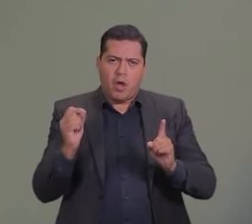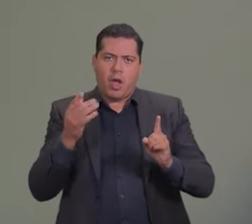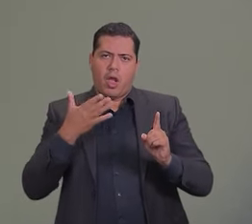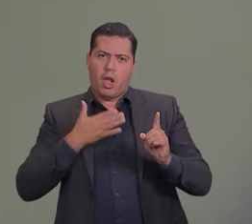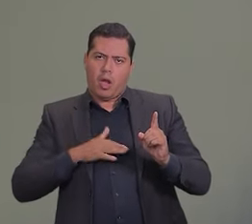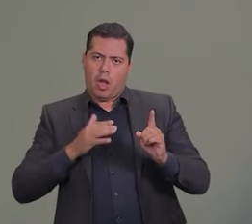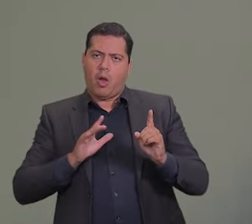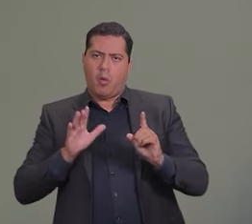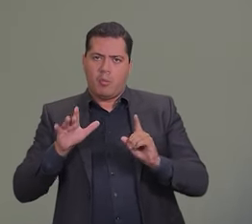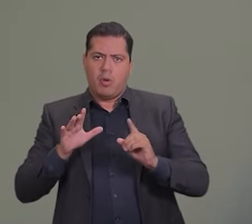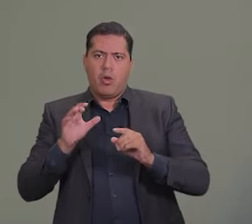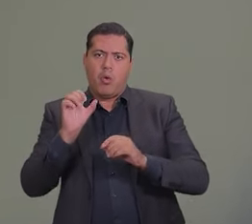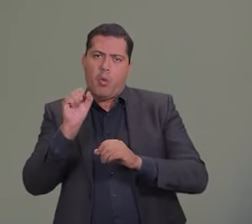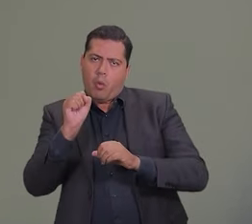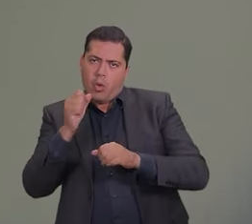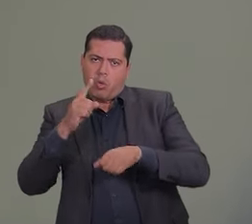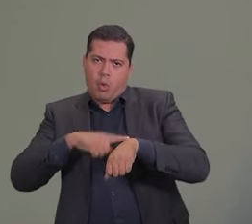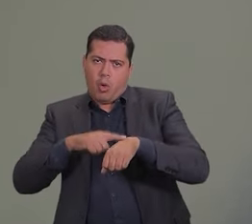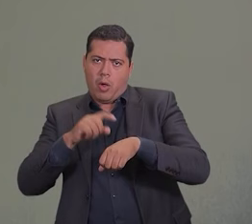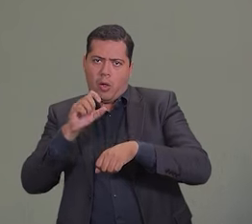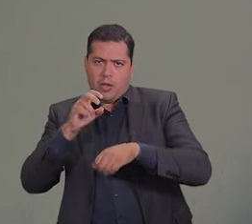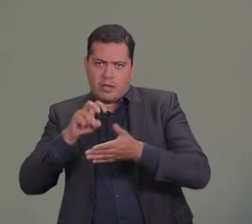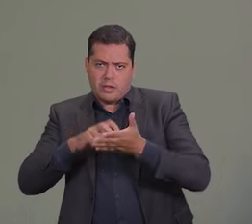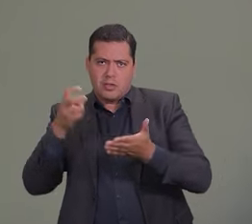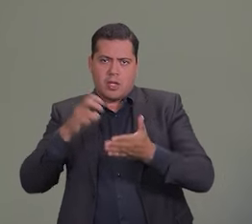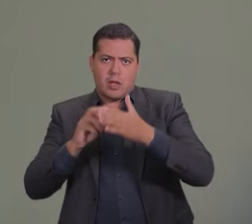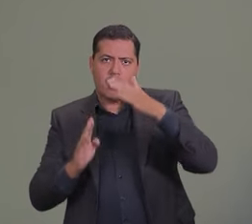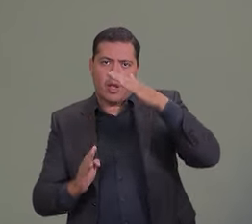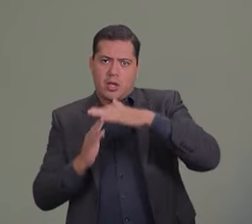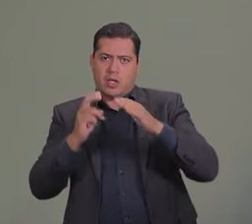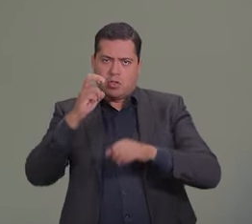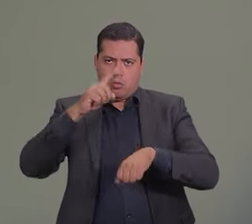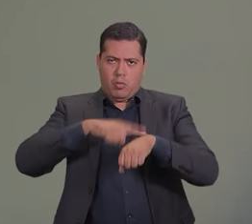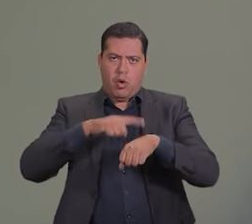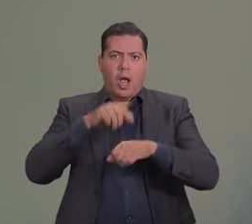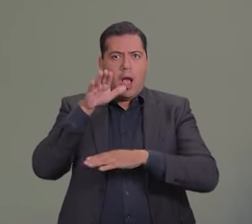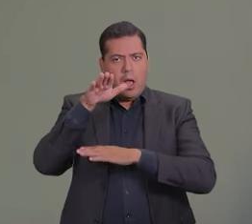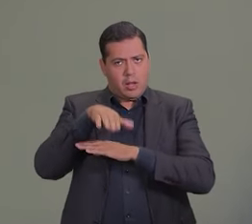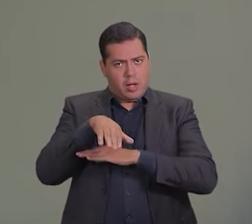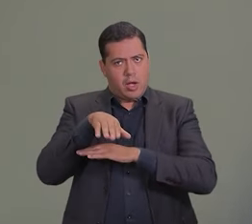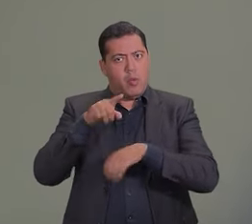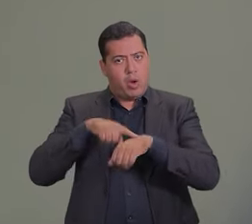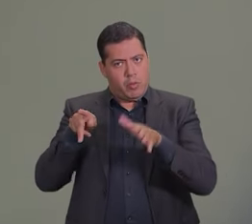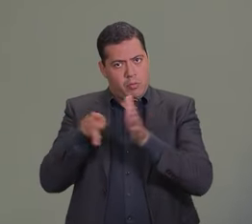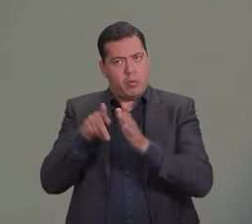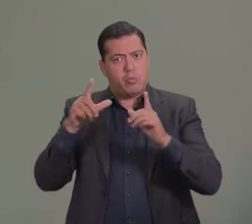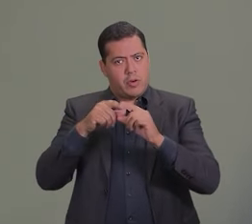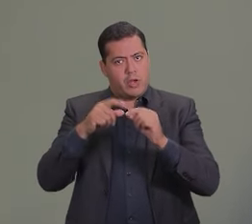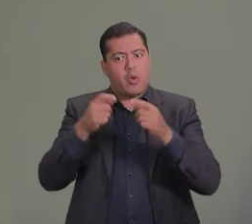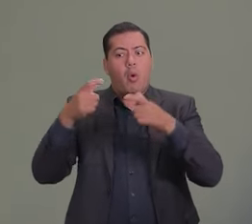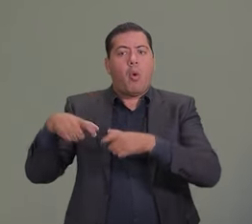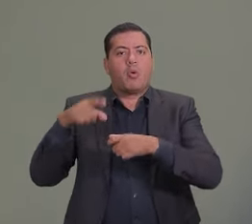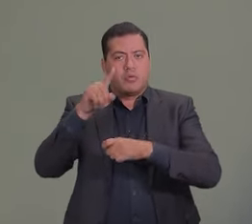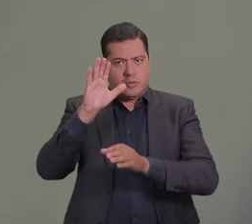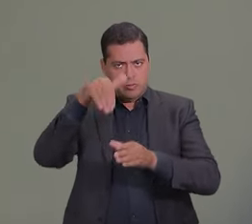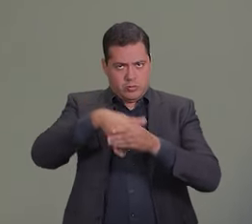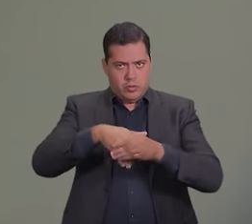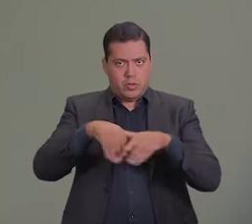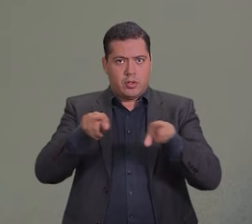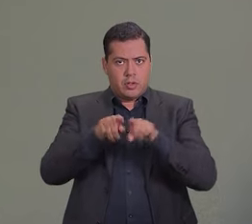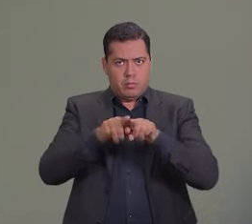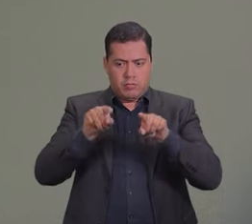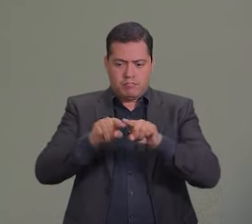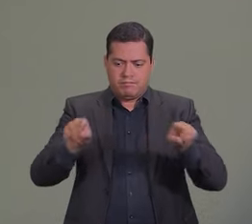da manhã e 17 horas da tarde, horário de Brasília, a seu local de votação. E para que a